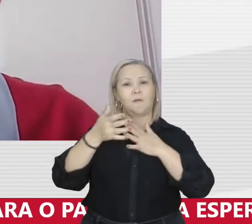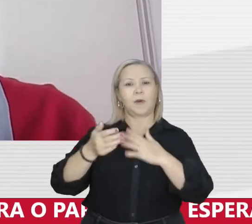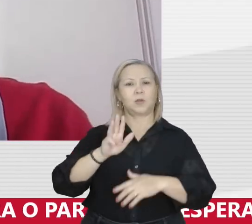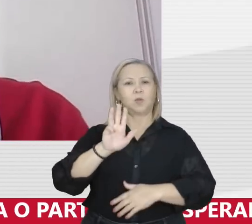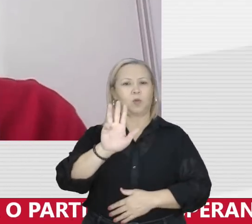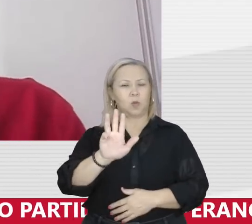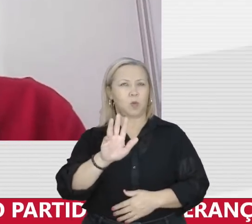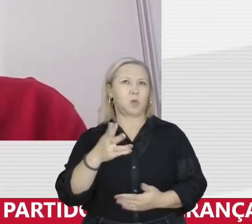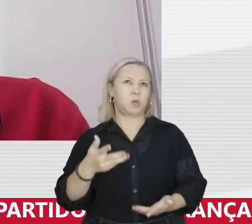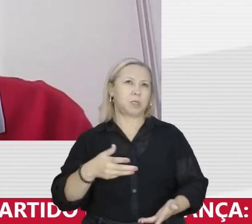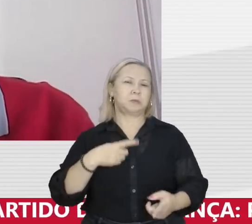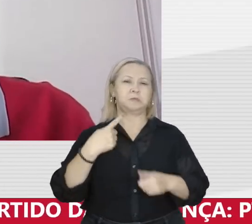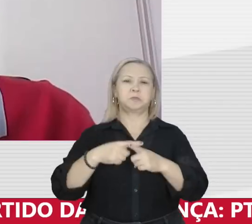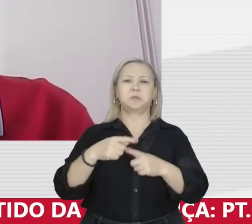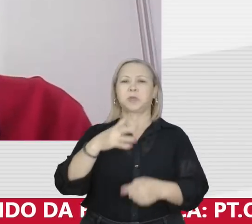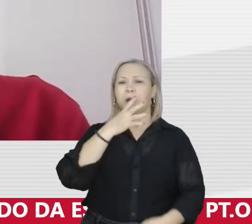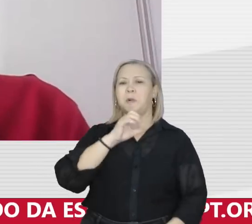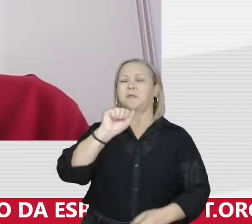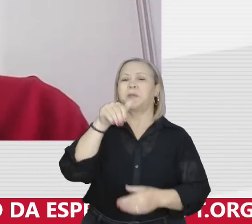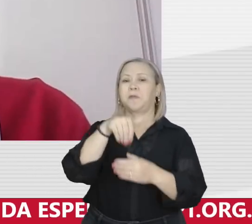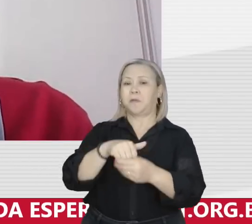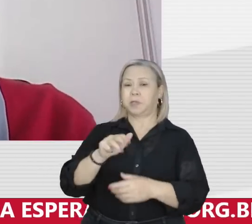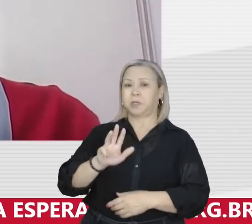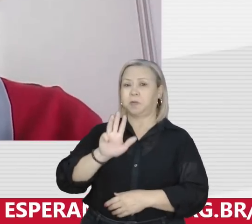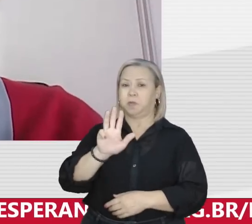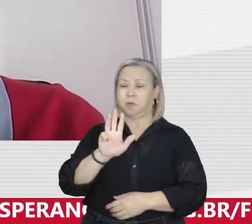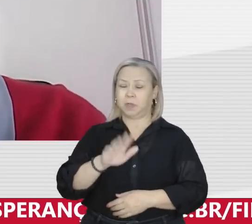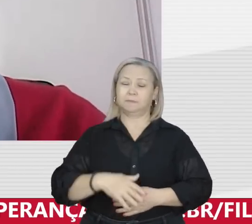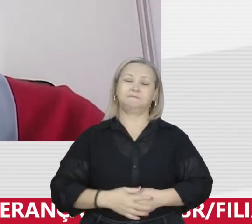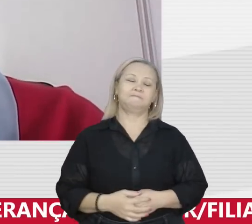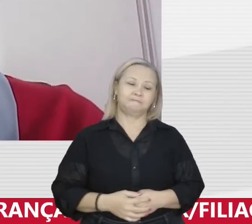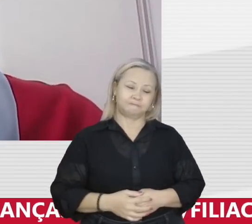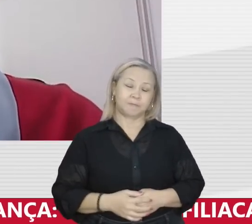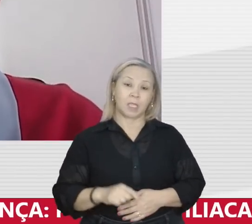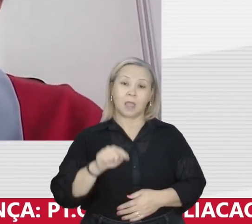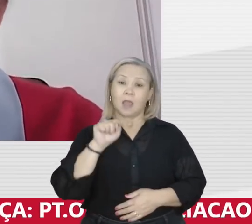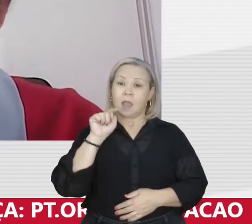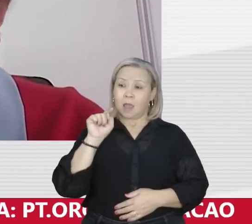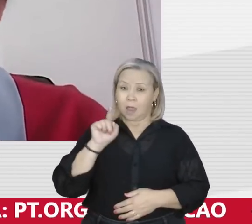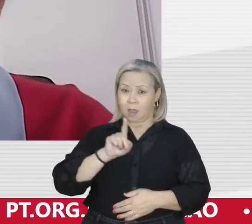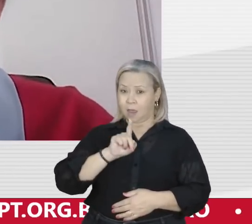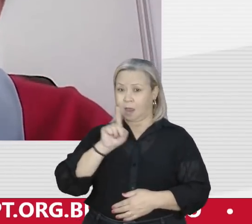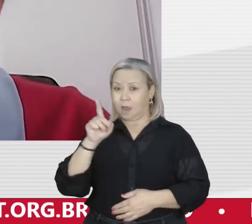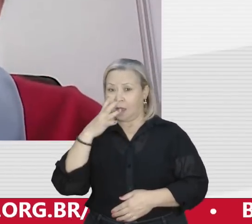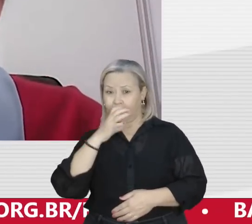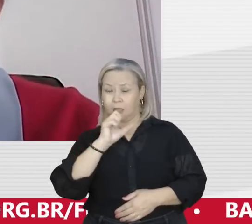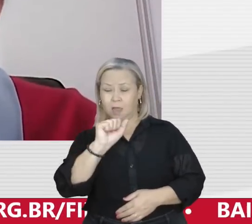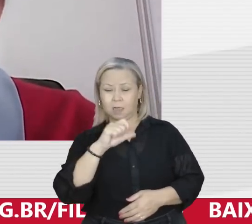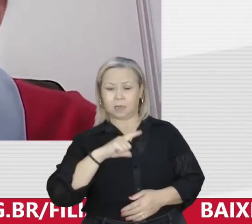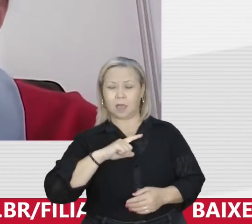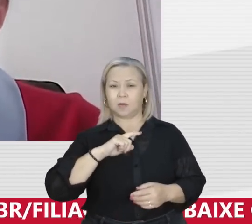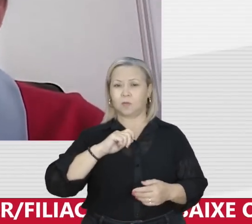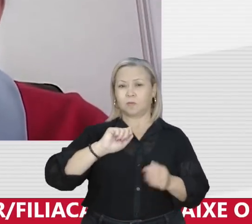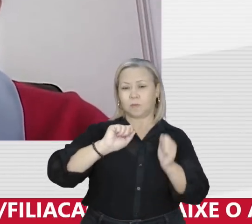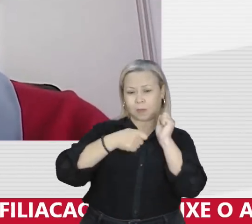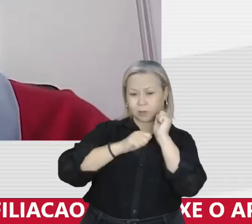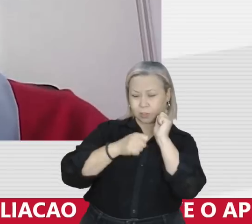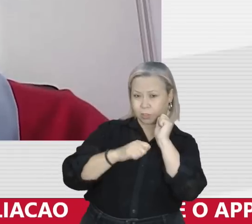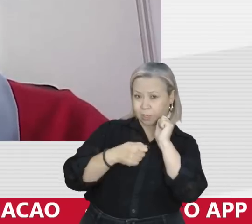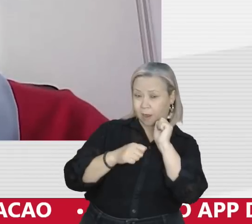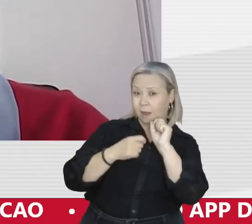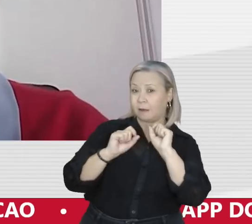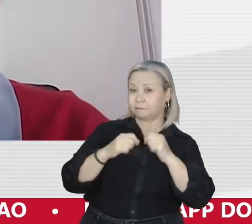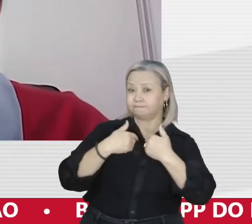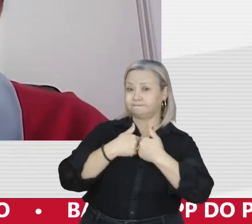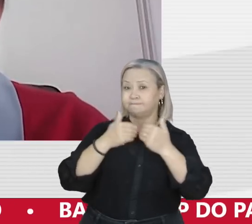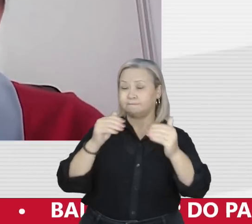no Lula, né? E eu acho que ali ele realmente tem uma chave importante para saber,